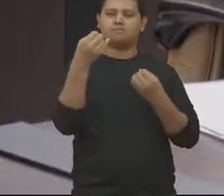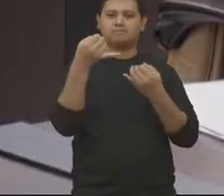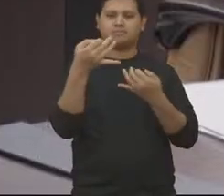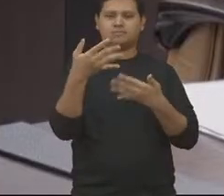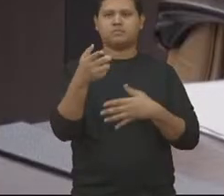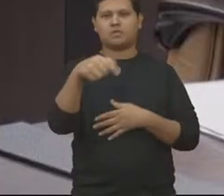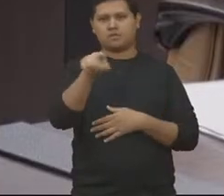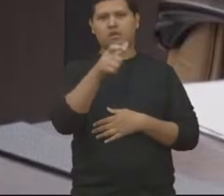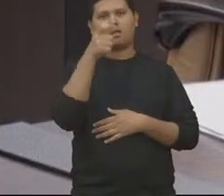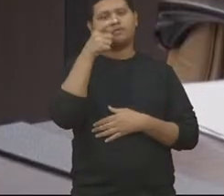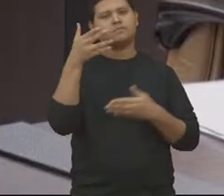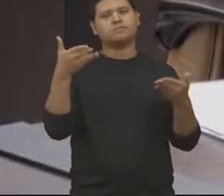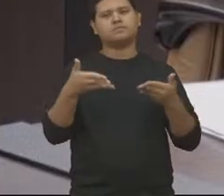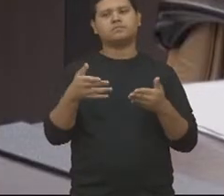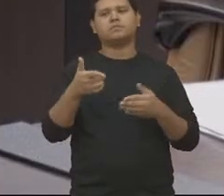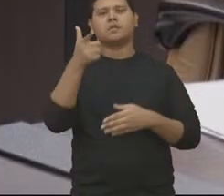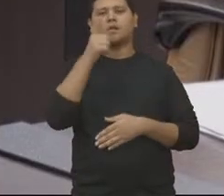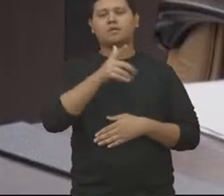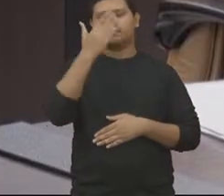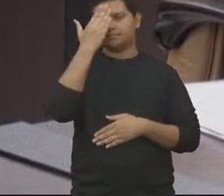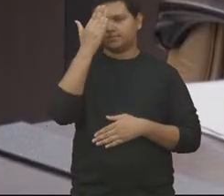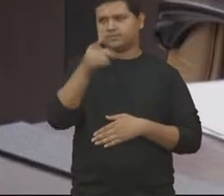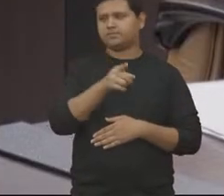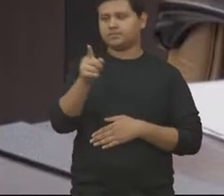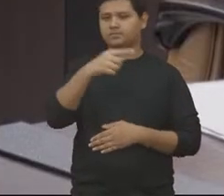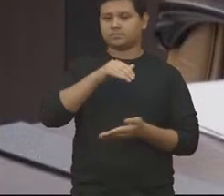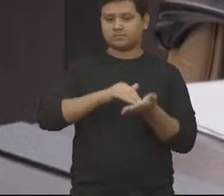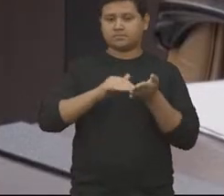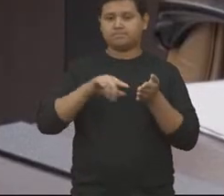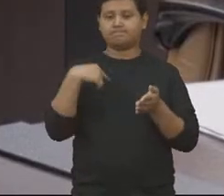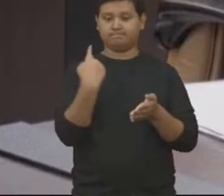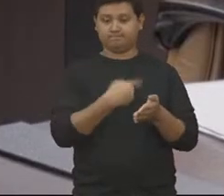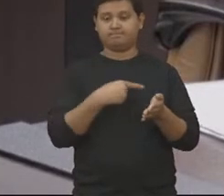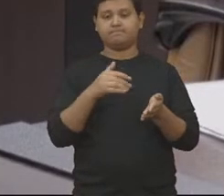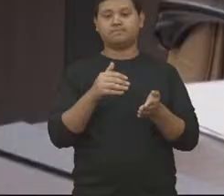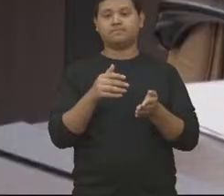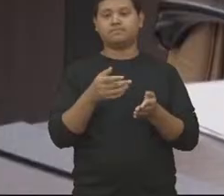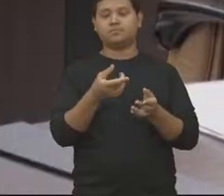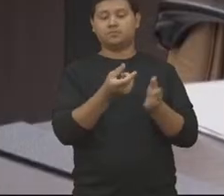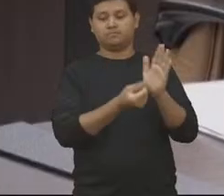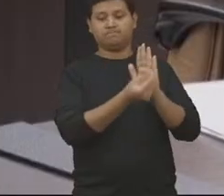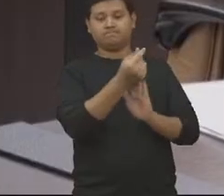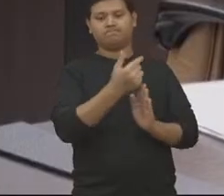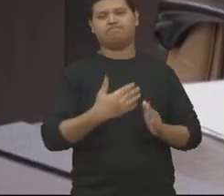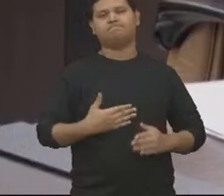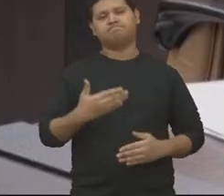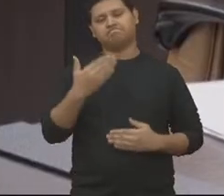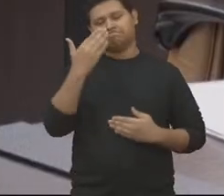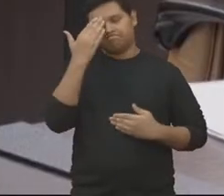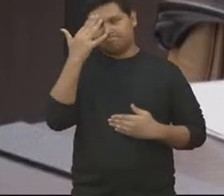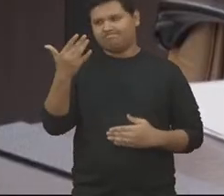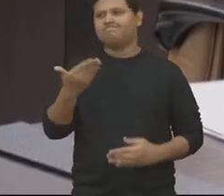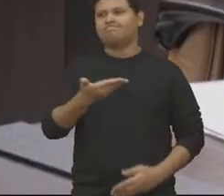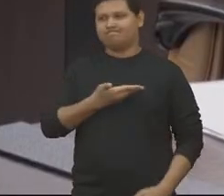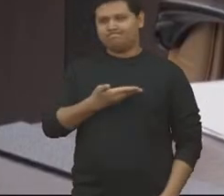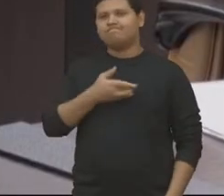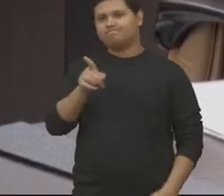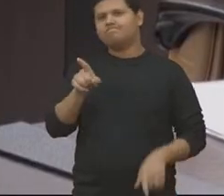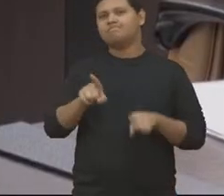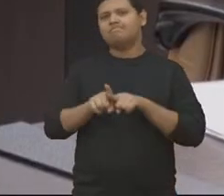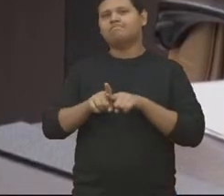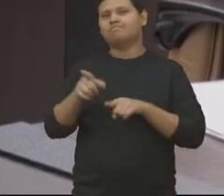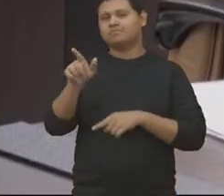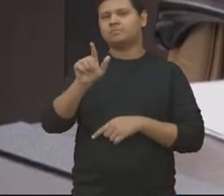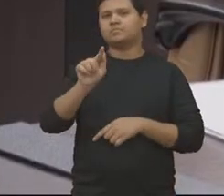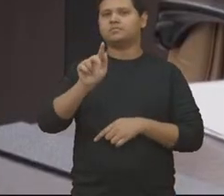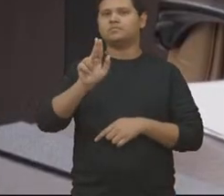claro para quem está nos assistindo e, mais uma vez, agradecer ao nosso secretário de Finanças, que eu tenho a honra de ser amiga, né,